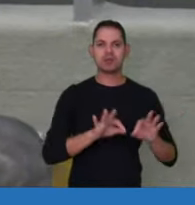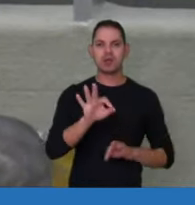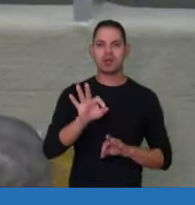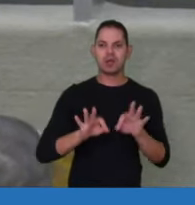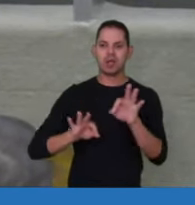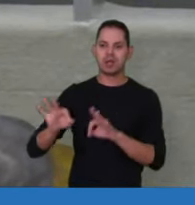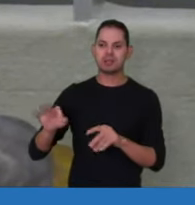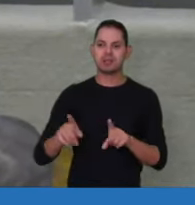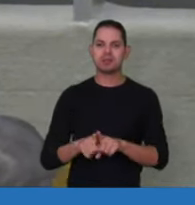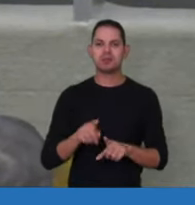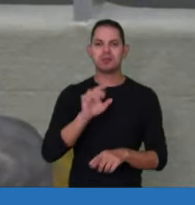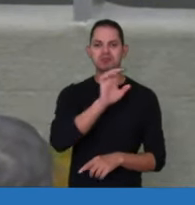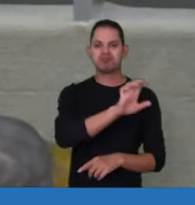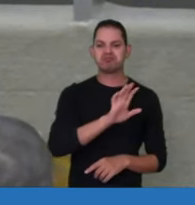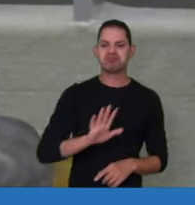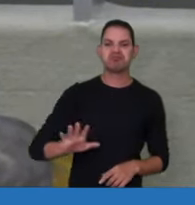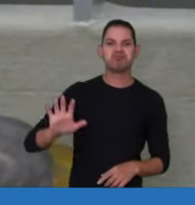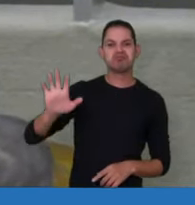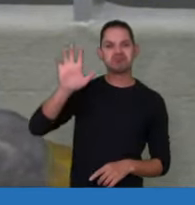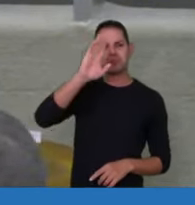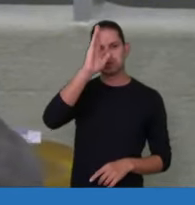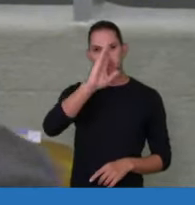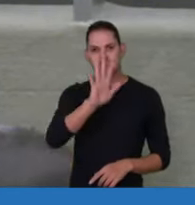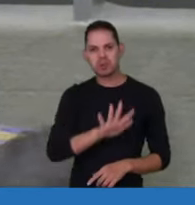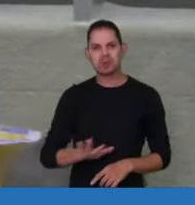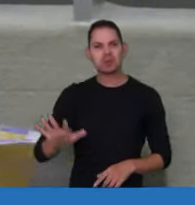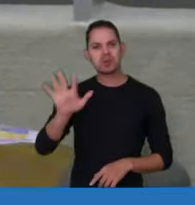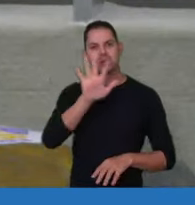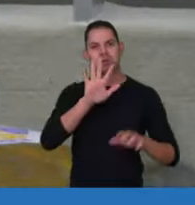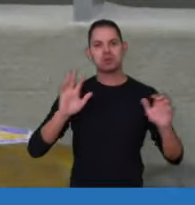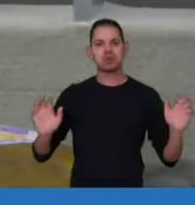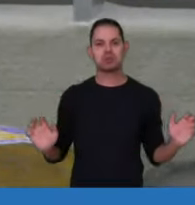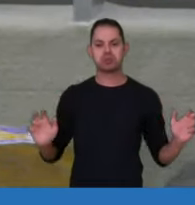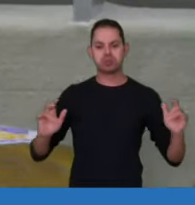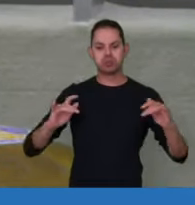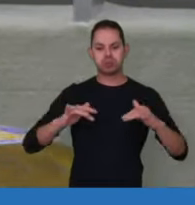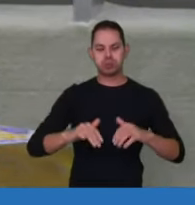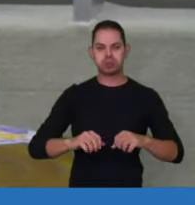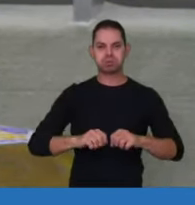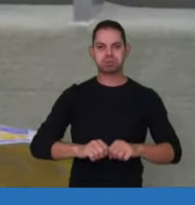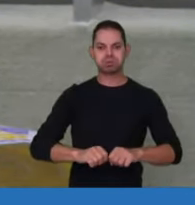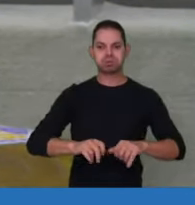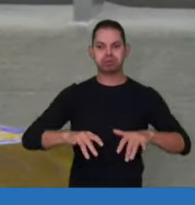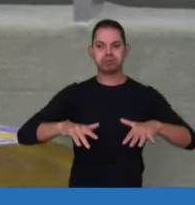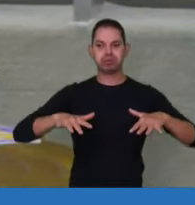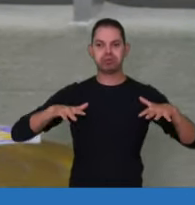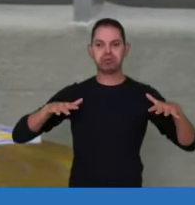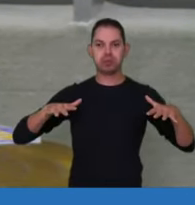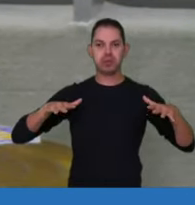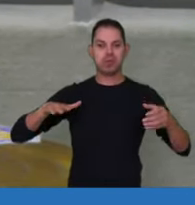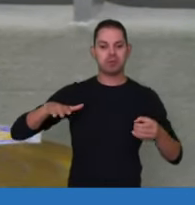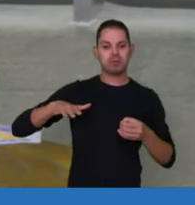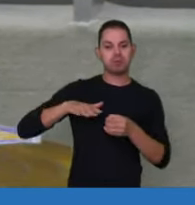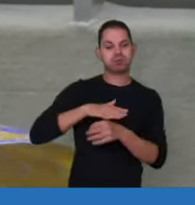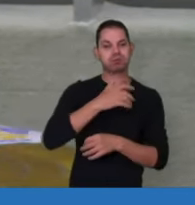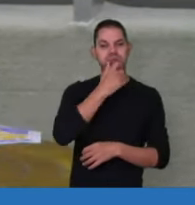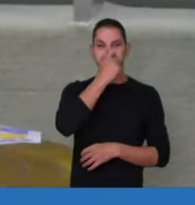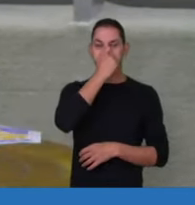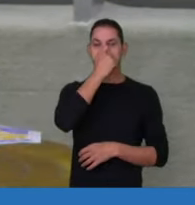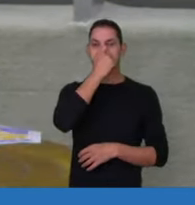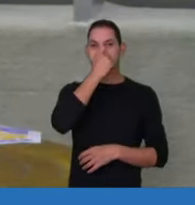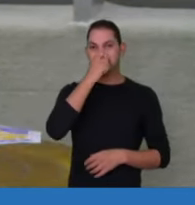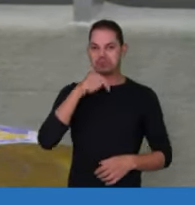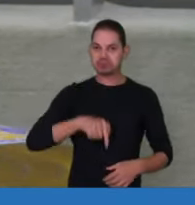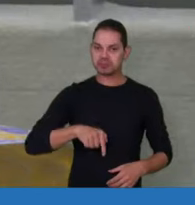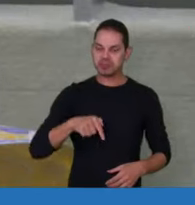muitas partes do país, e rapidamente encheu esse plenário, deputada Thalíria,